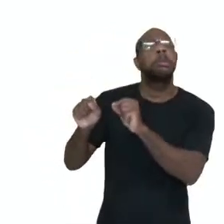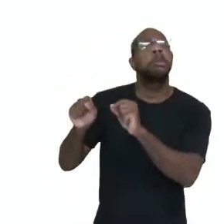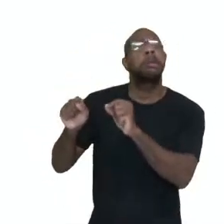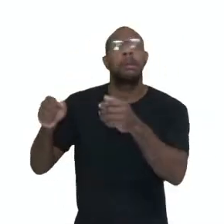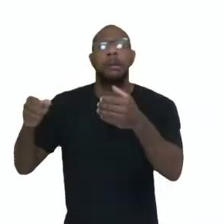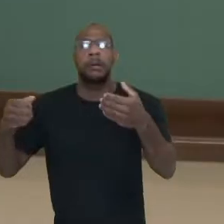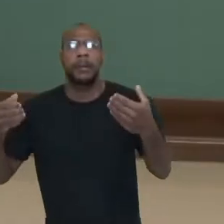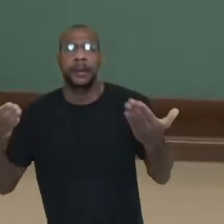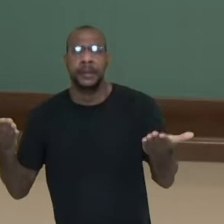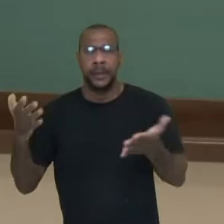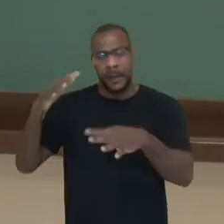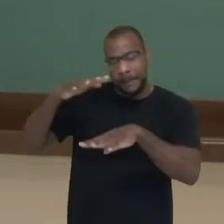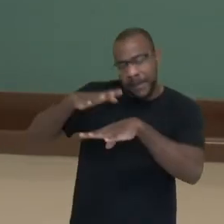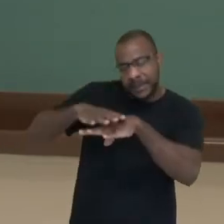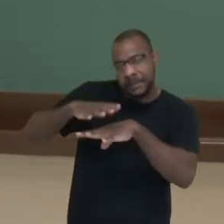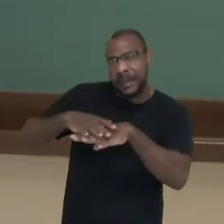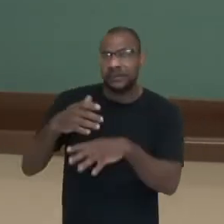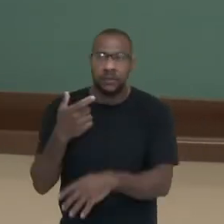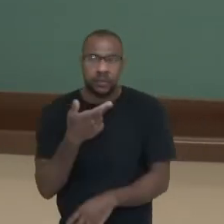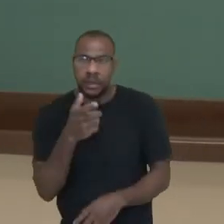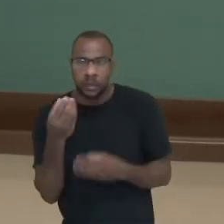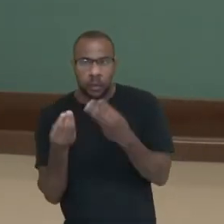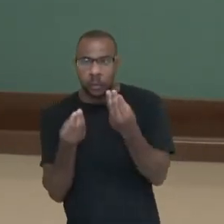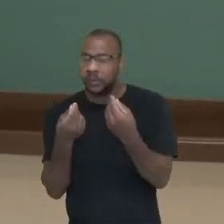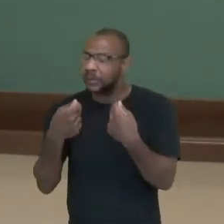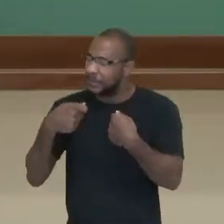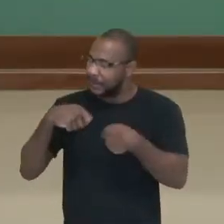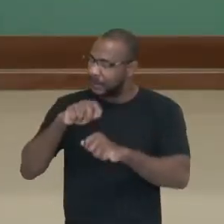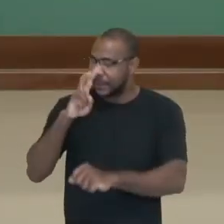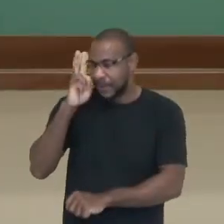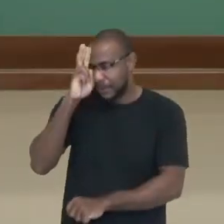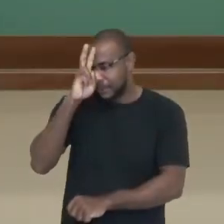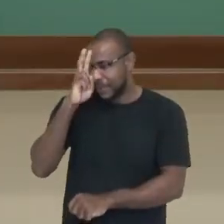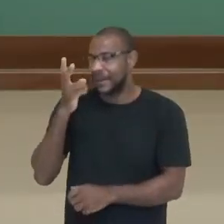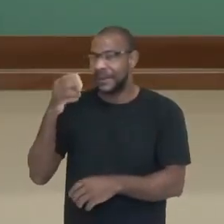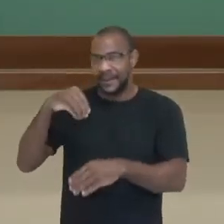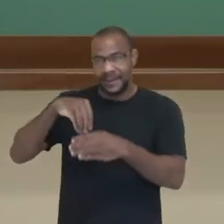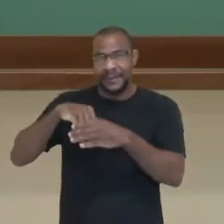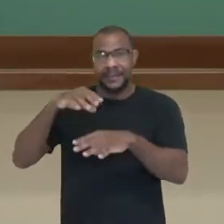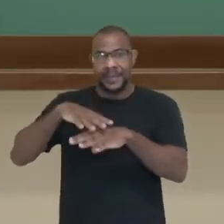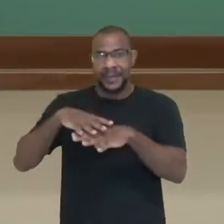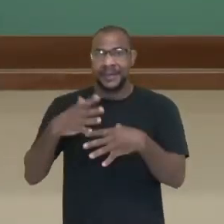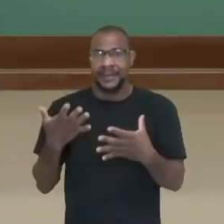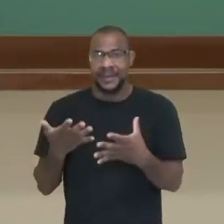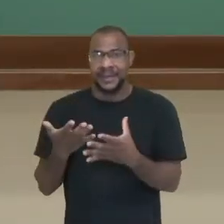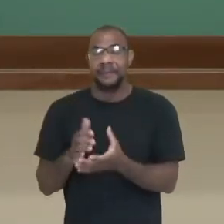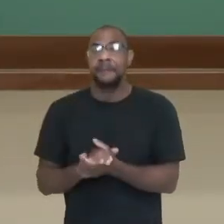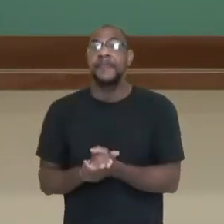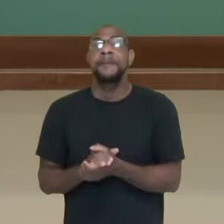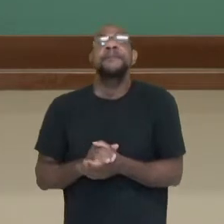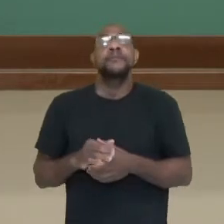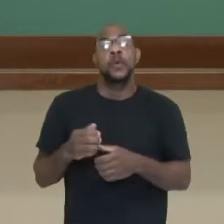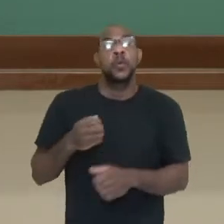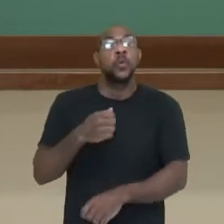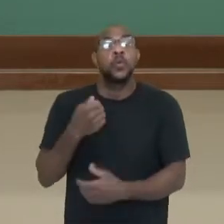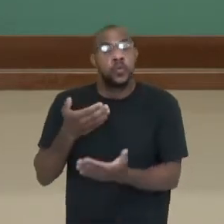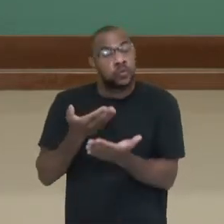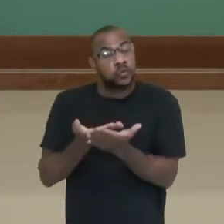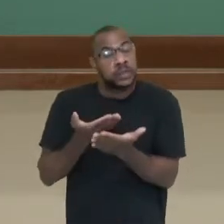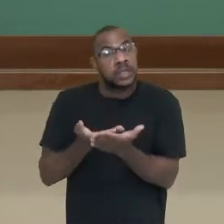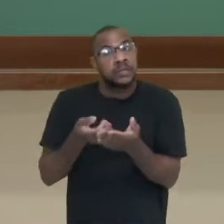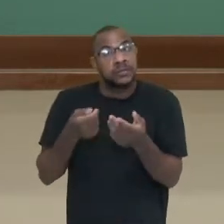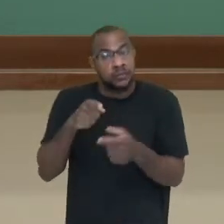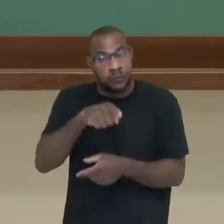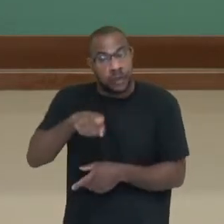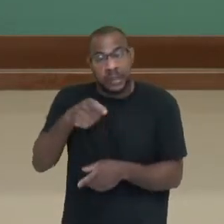matemática, cara estudante, não tem como, você tem que lembrar. O mínimo que se espera de um estudante da segunda série é que ele tenha noção